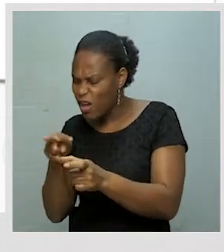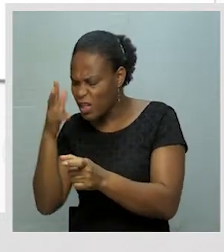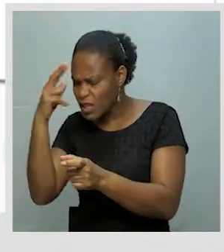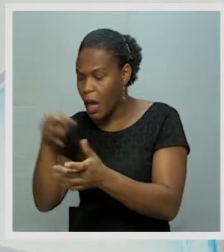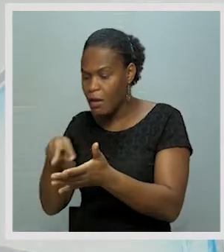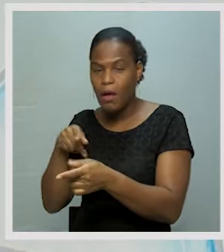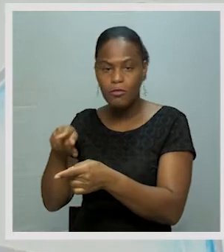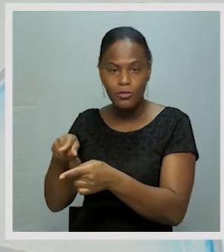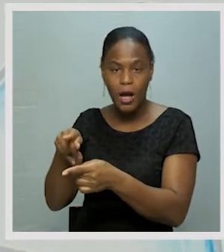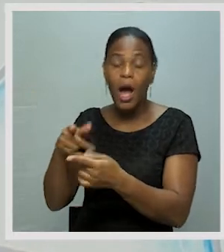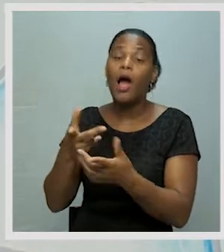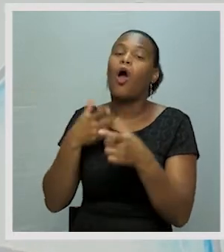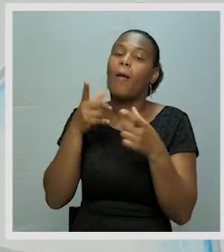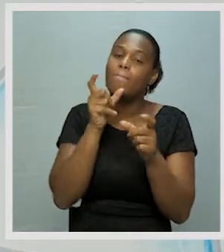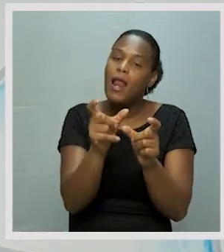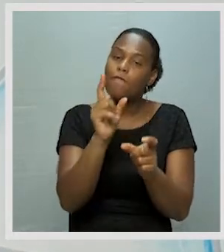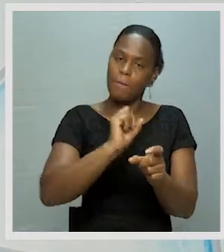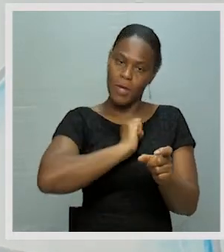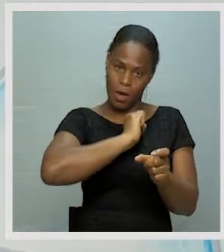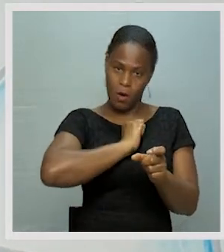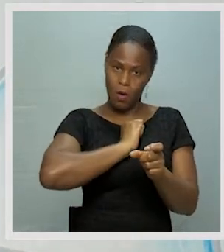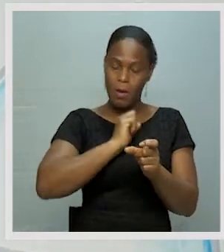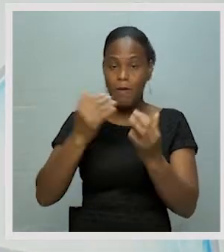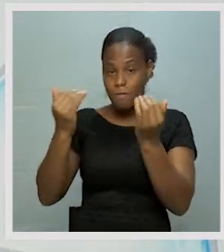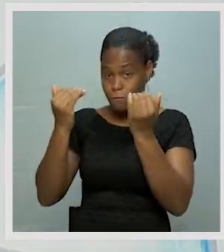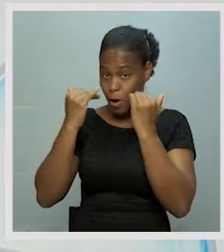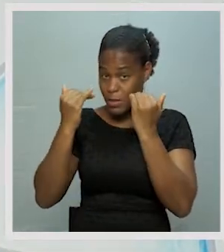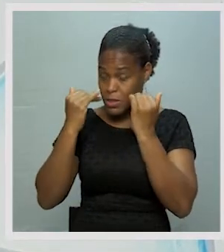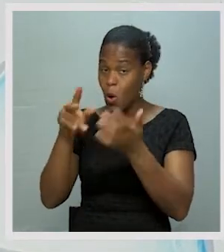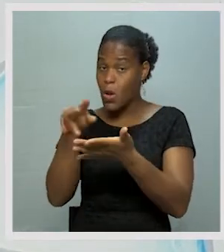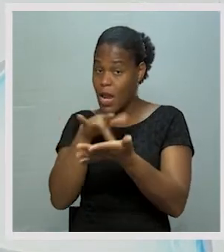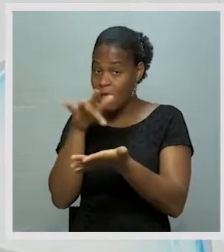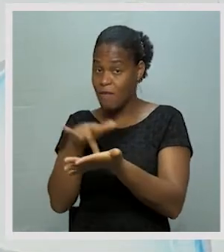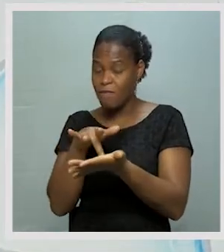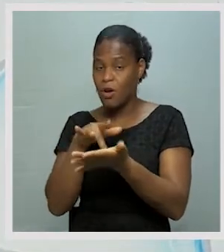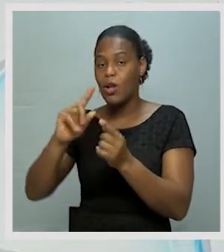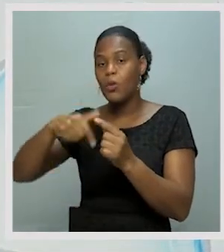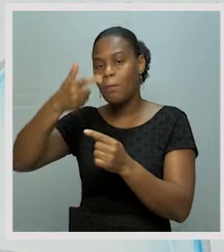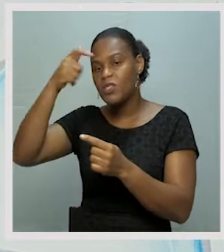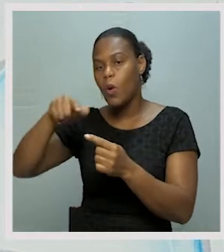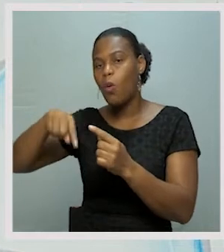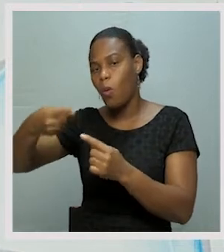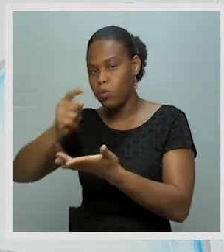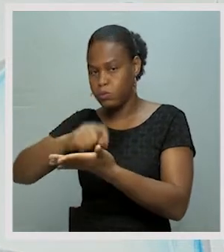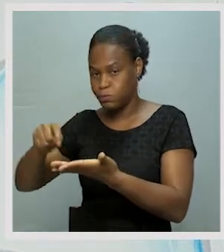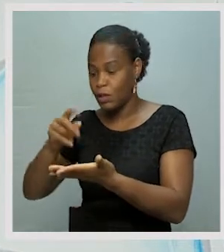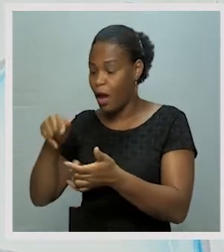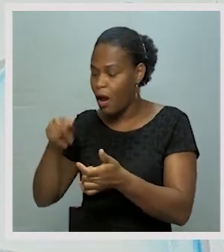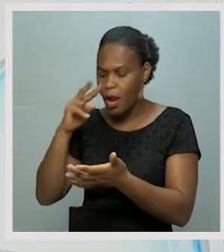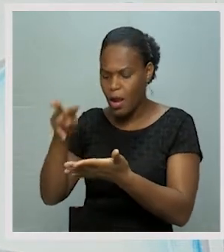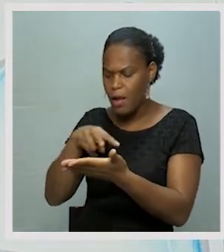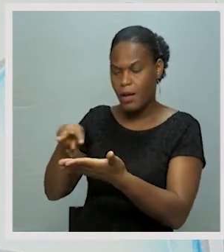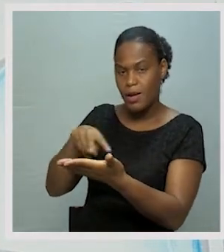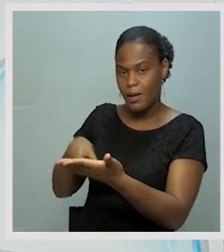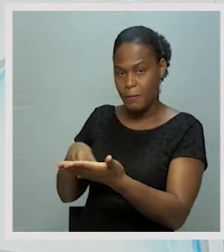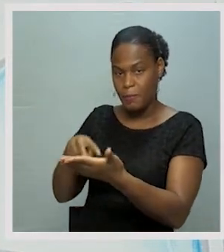isso. Nós poderemos tirar informações do livro, tirar informações de outros autores, mas também nós, ao ler, mostrar aquilo